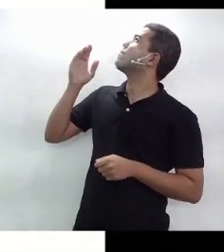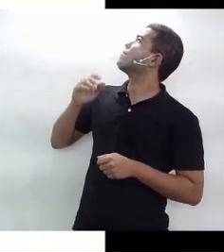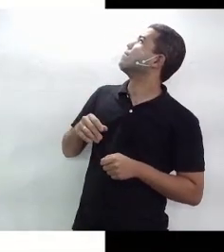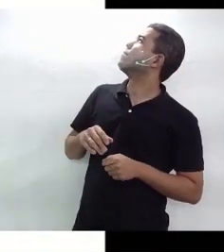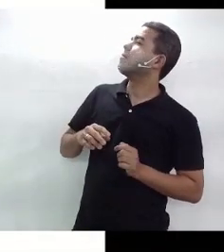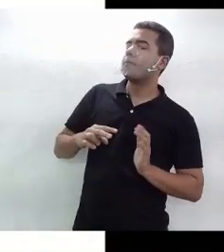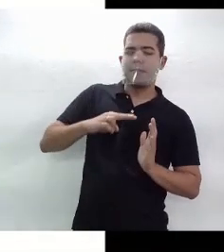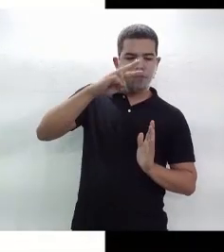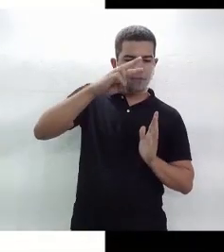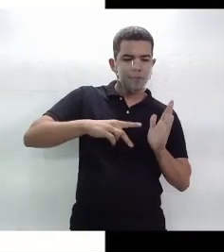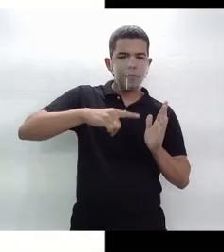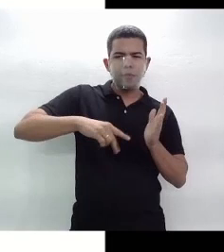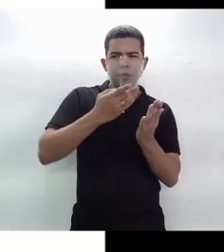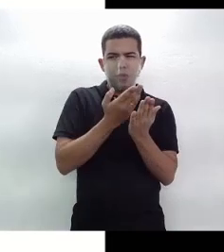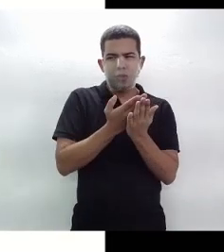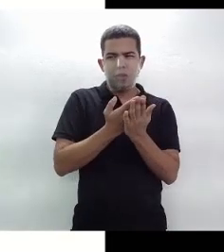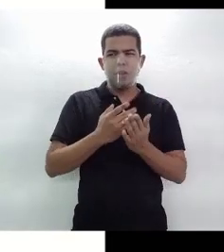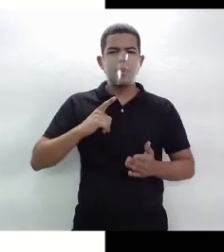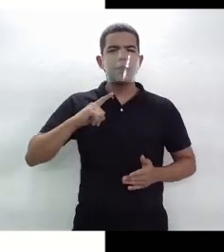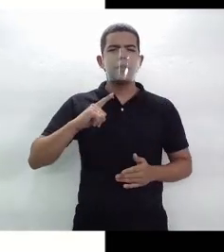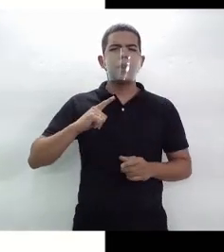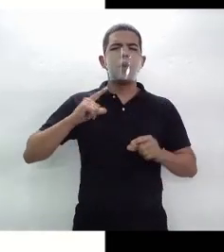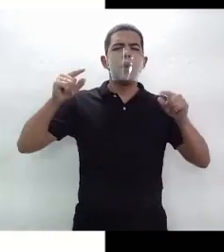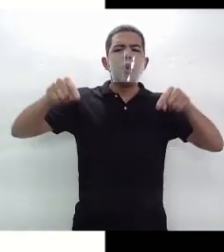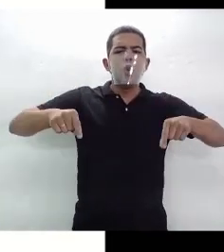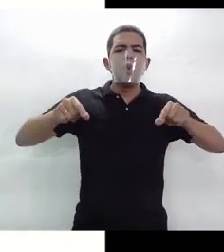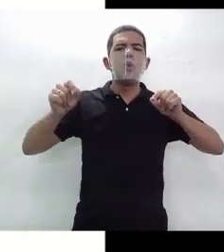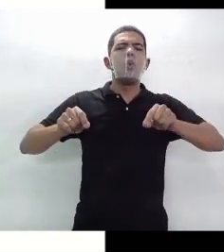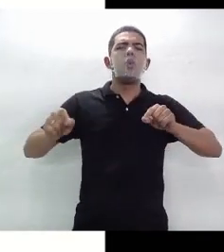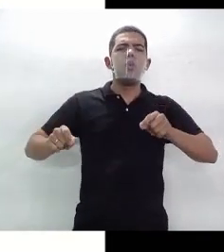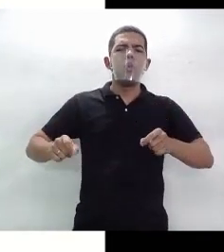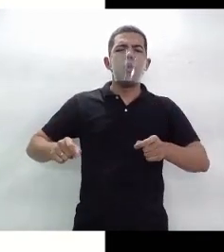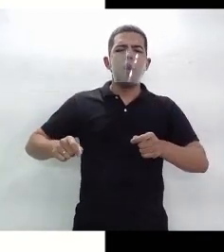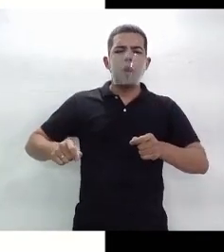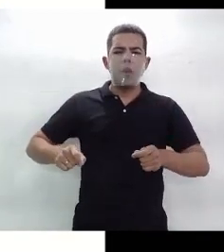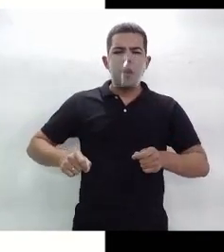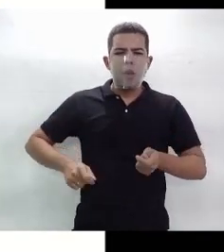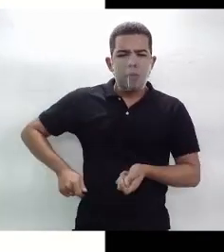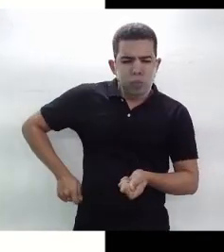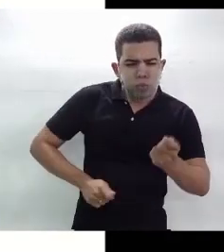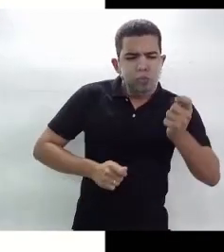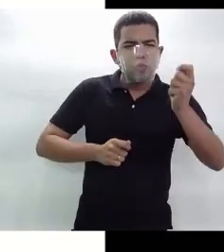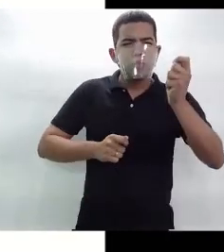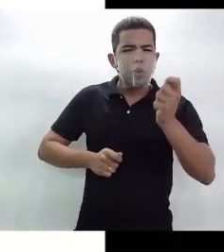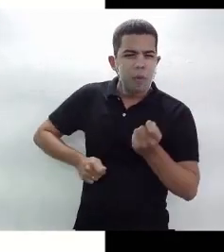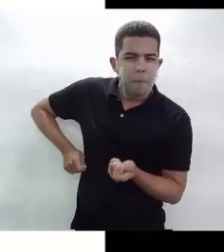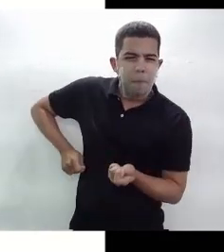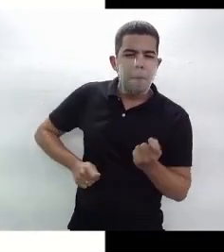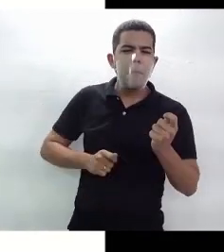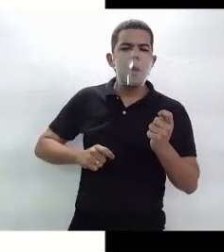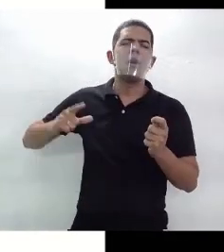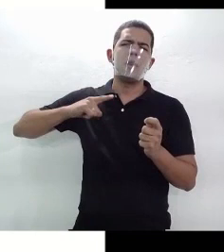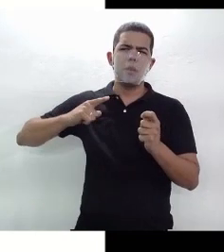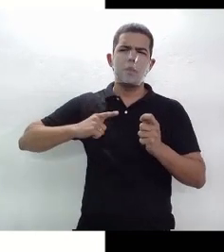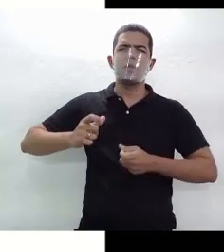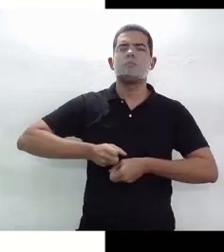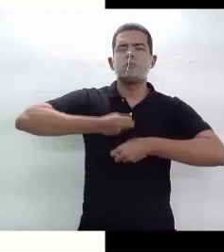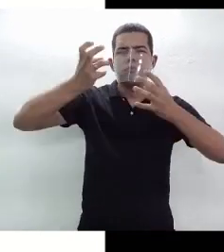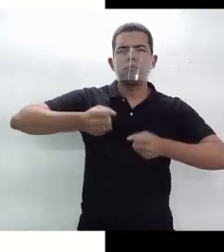nossos estudantes. Atualmente, o nosso maracatu ele permanece existindo e resistindo enquanto expressão